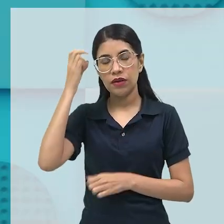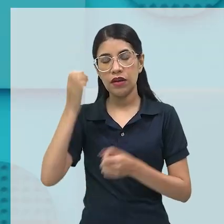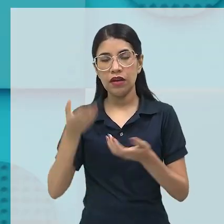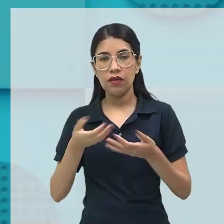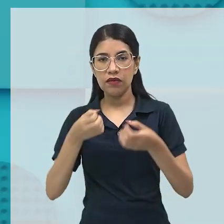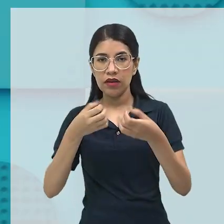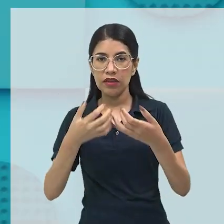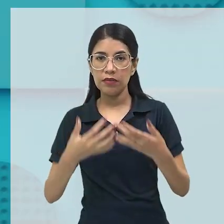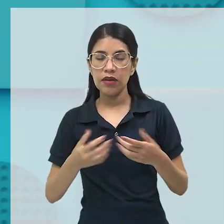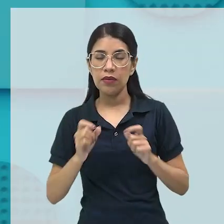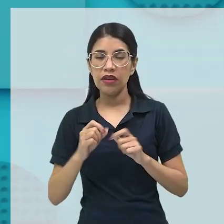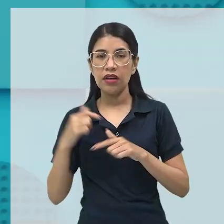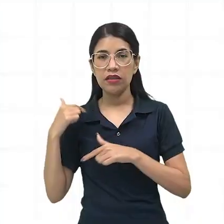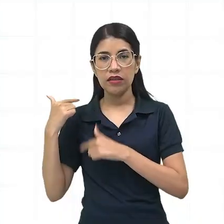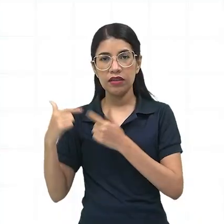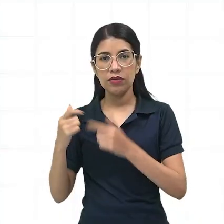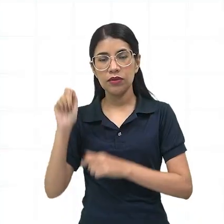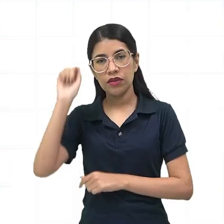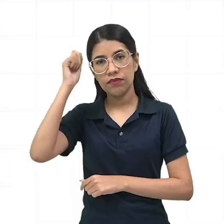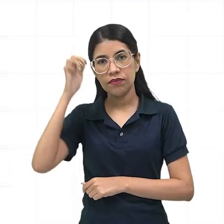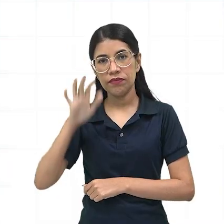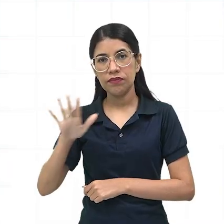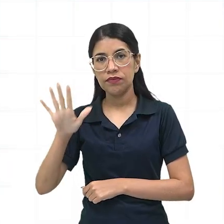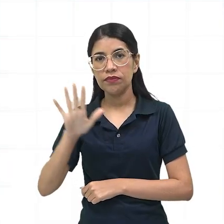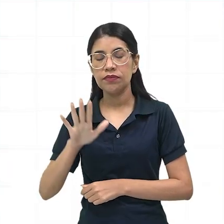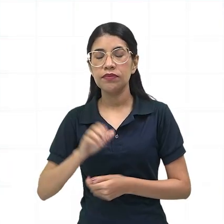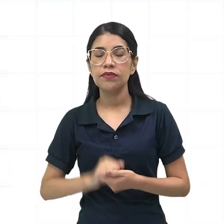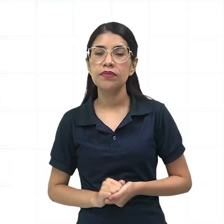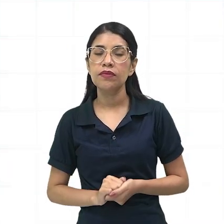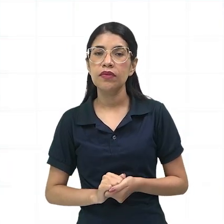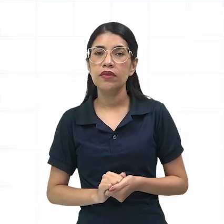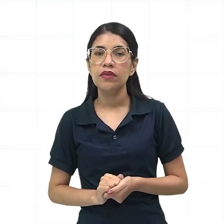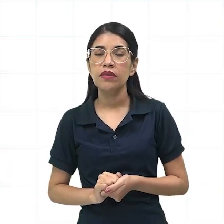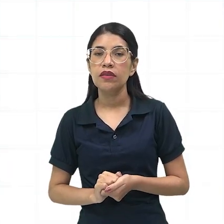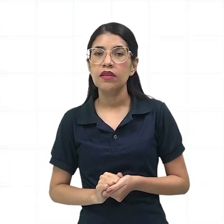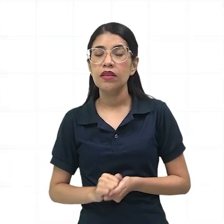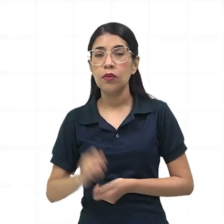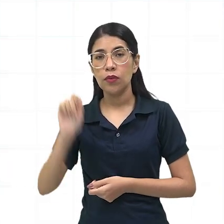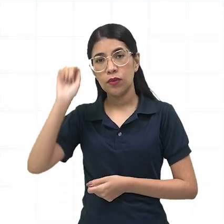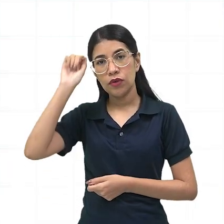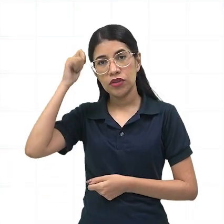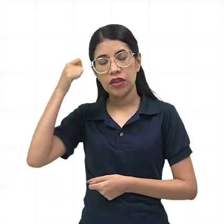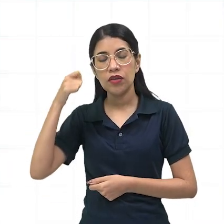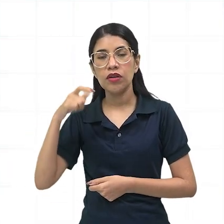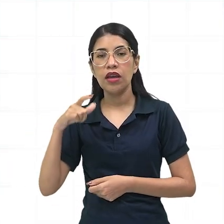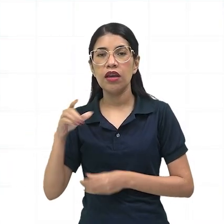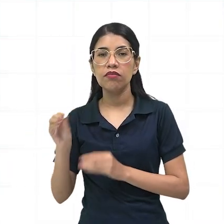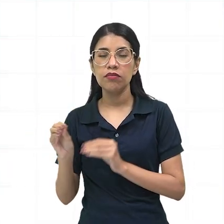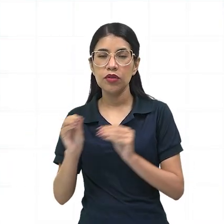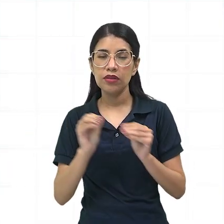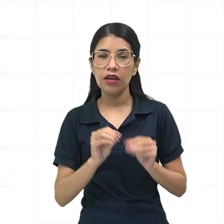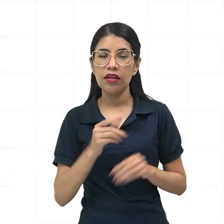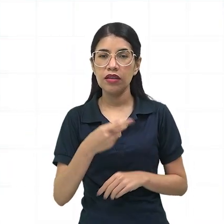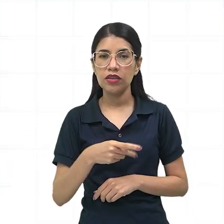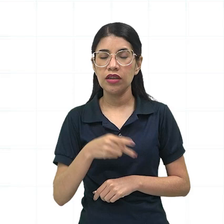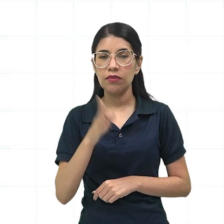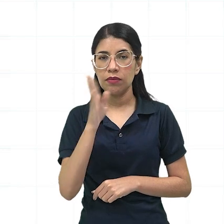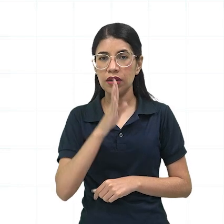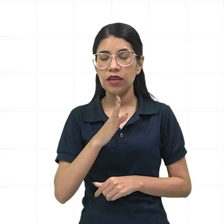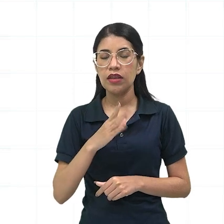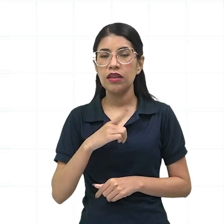pouco sobre essa herança africana. Os africanos trouxeram consigo uma